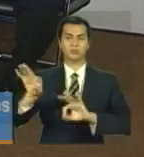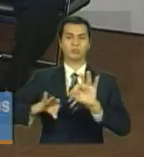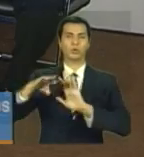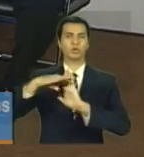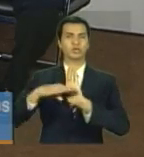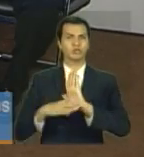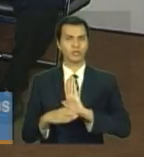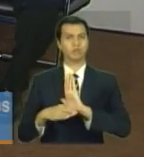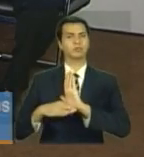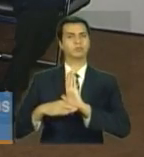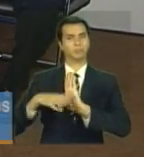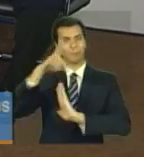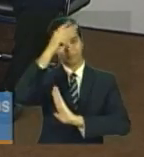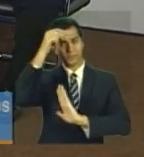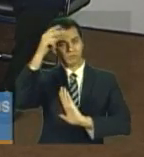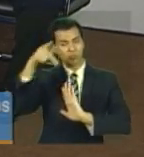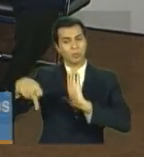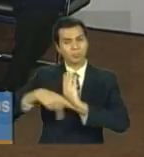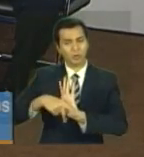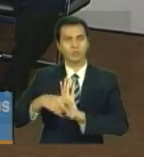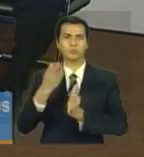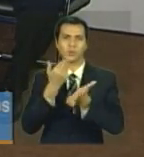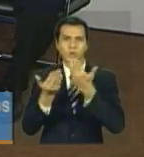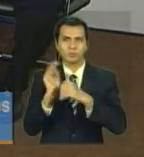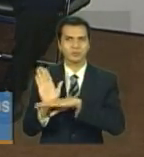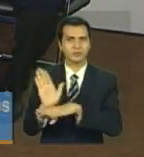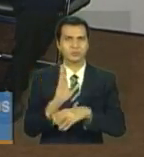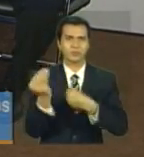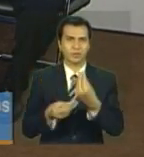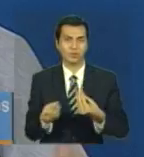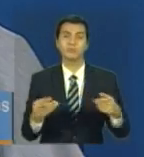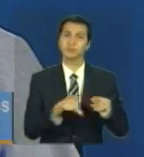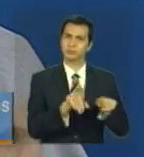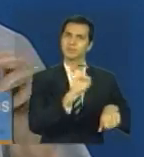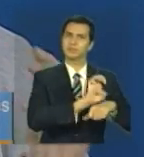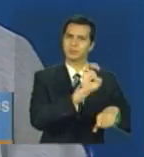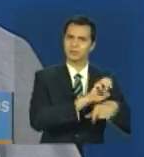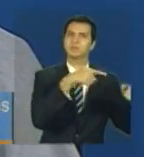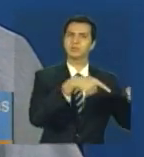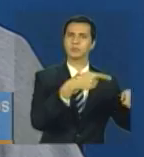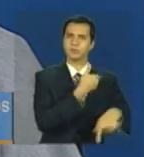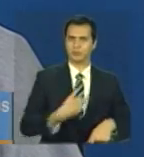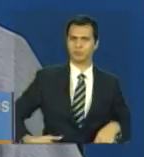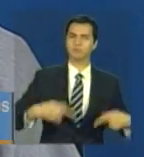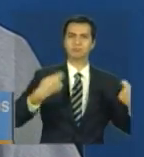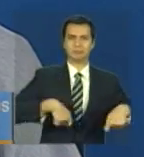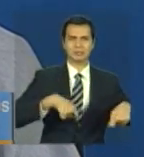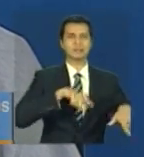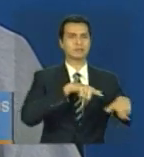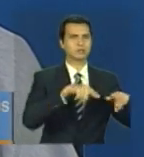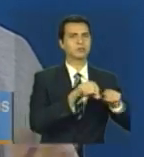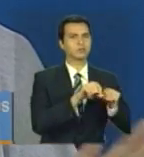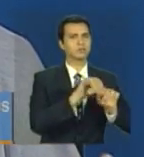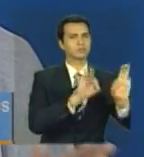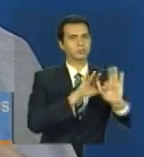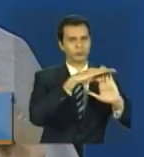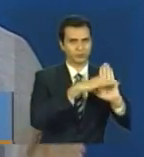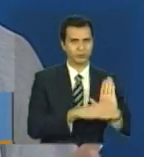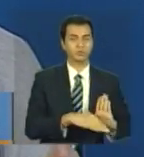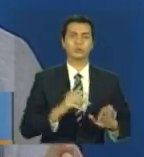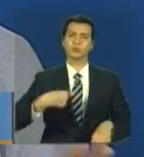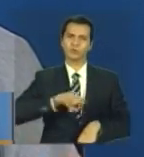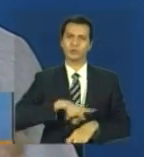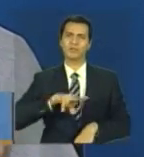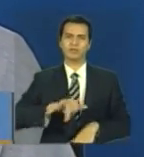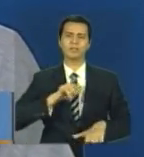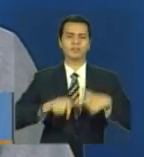Então, todo esse processo nós vamos estar trabalhando de forma articulada, consolidação do CISAM e a qualificação das nossas políticas, né,